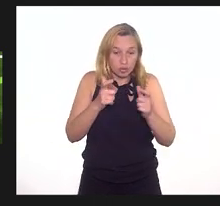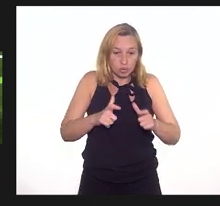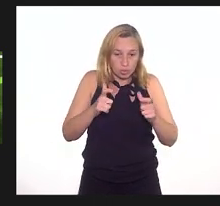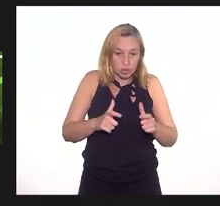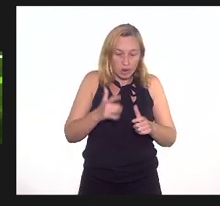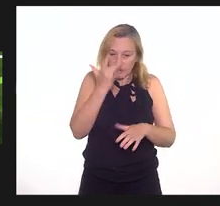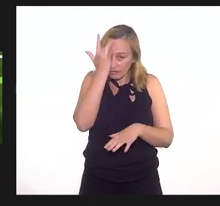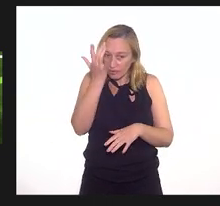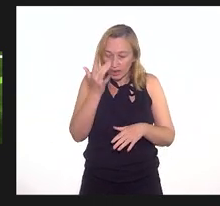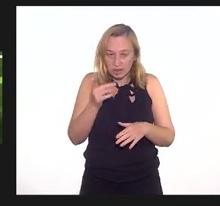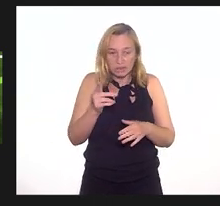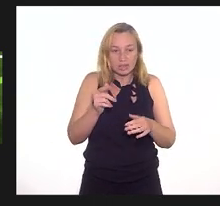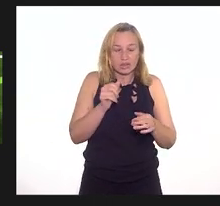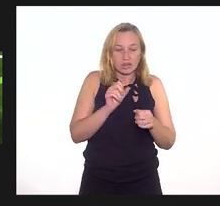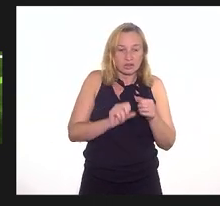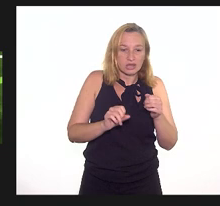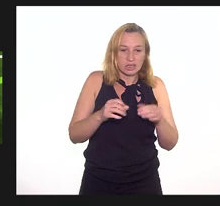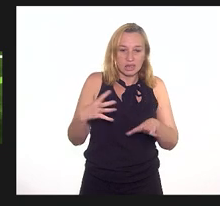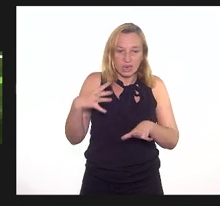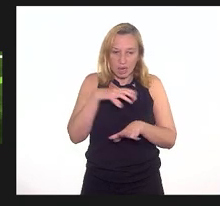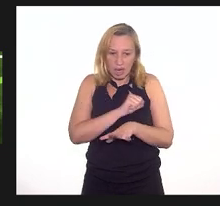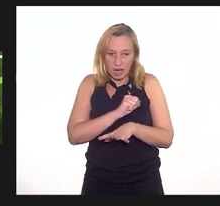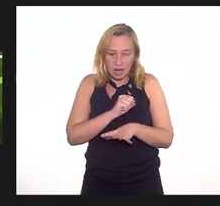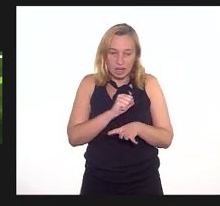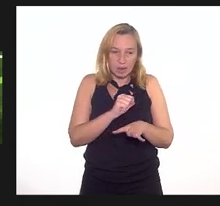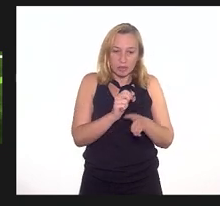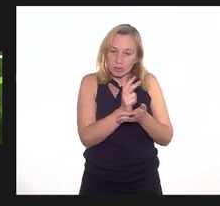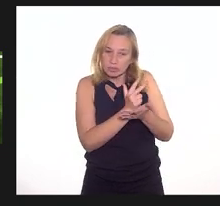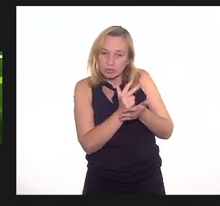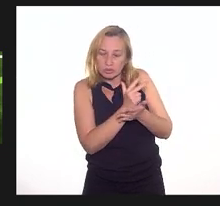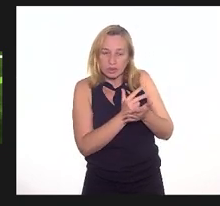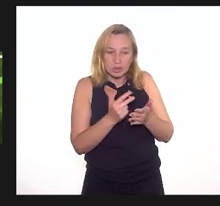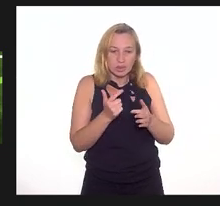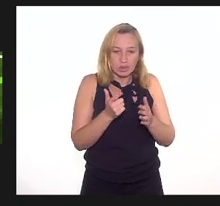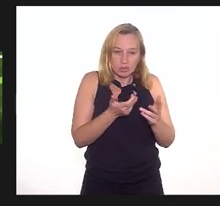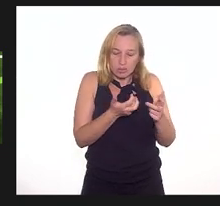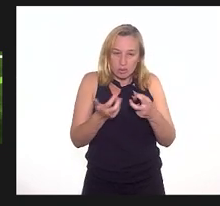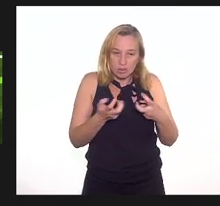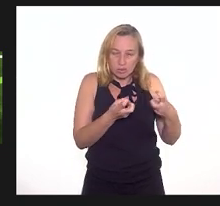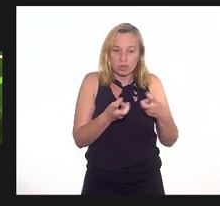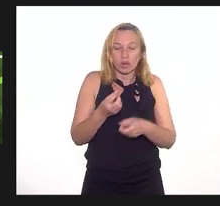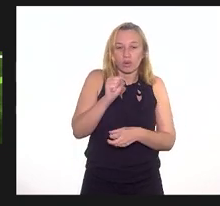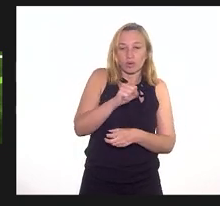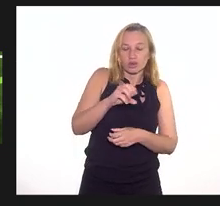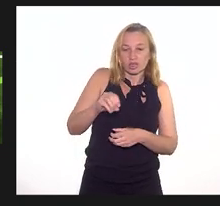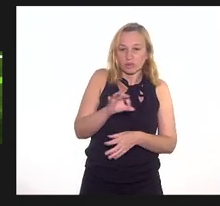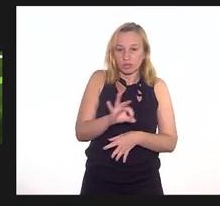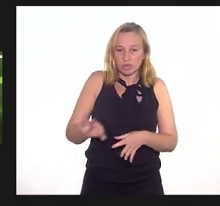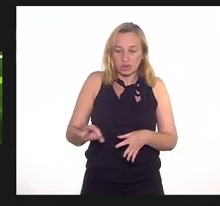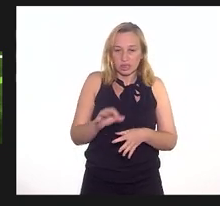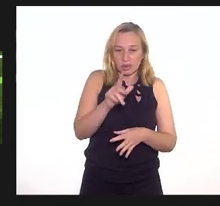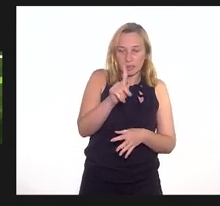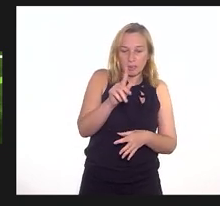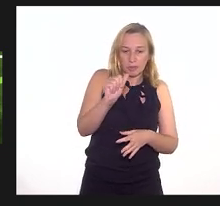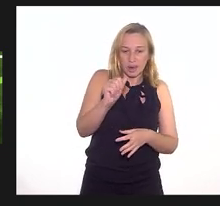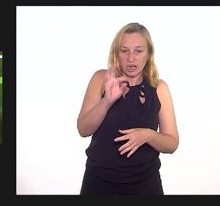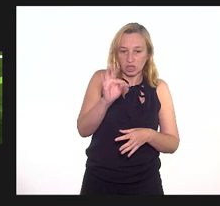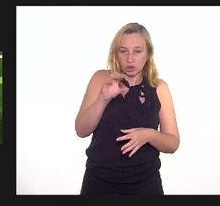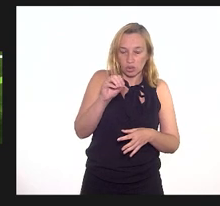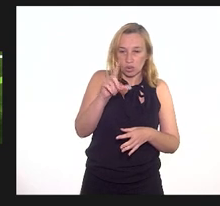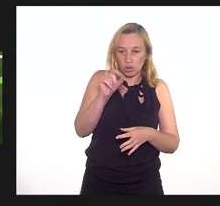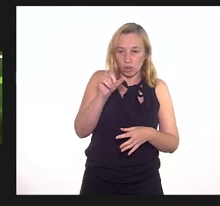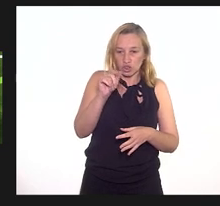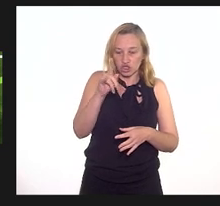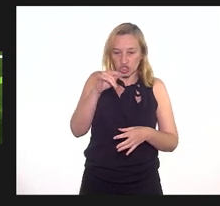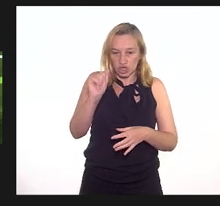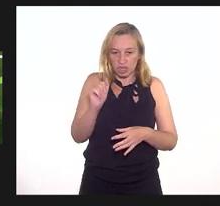mais fácil de fazer, uma especialidade mais fácil da gente mapear e que corresponde a 80% das patologias raras.